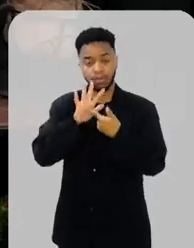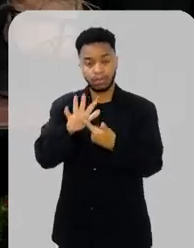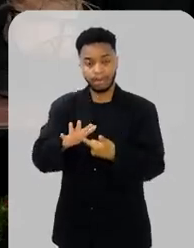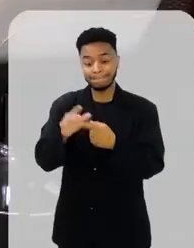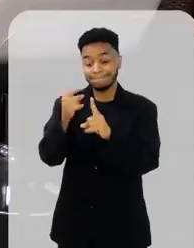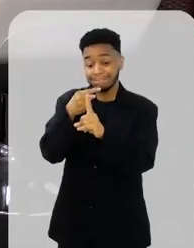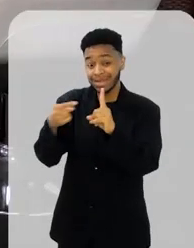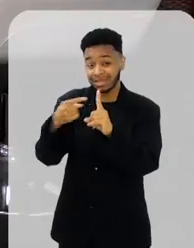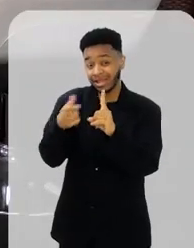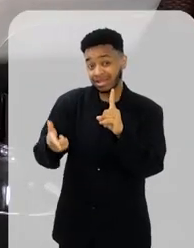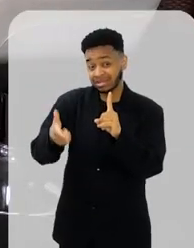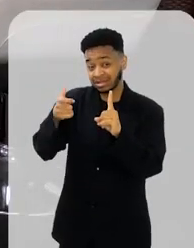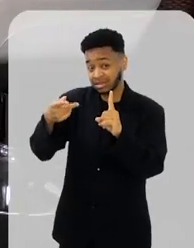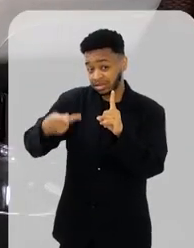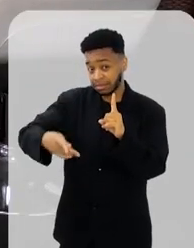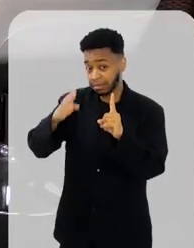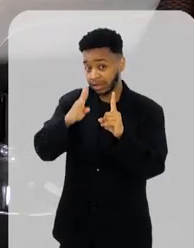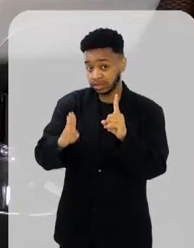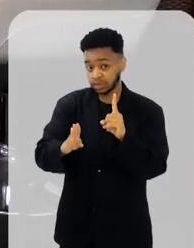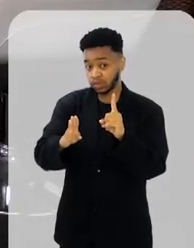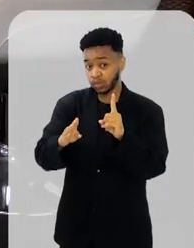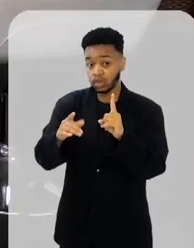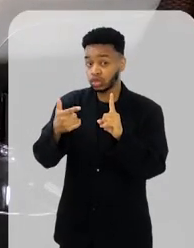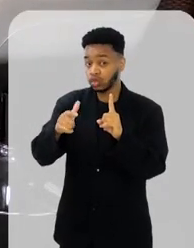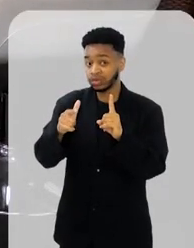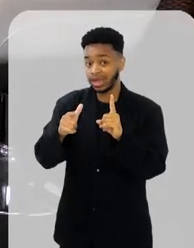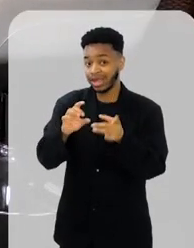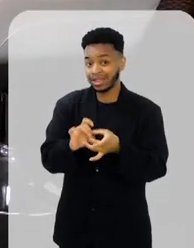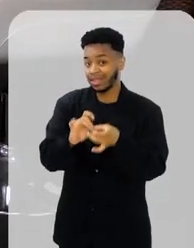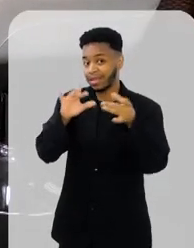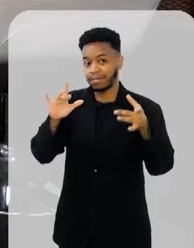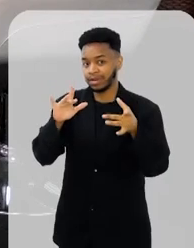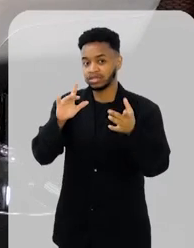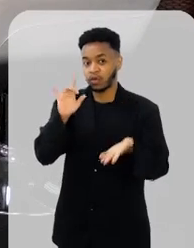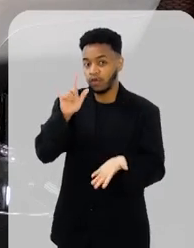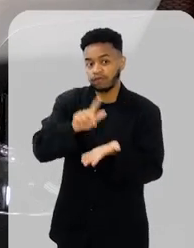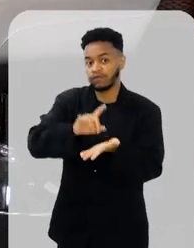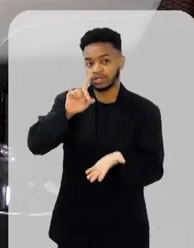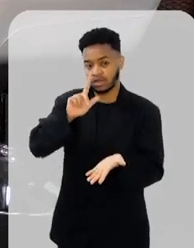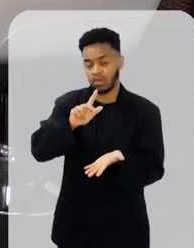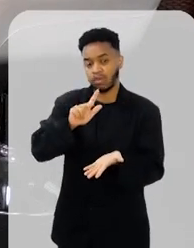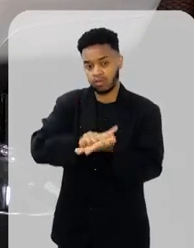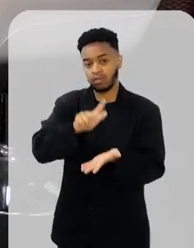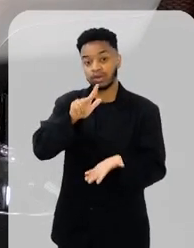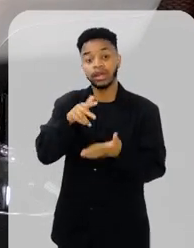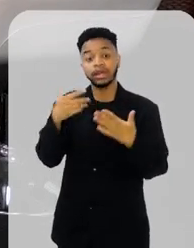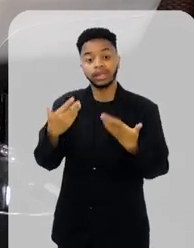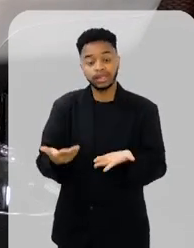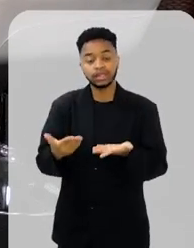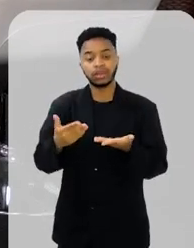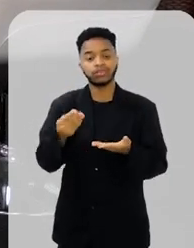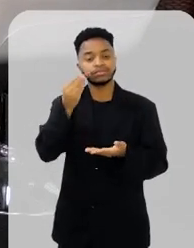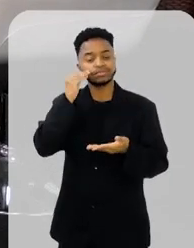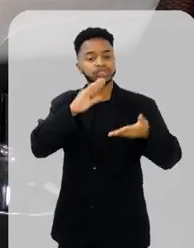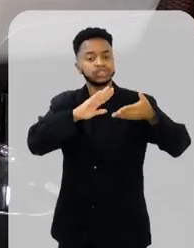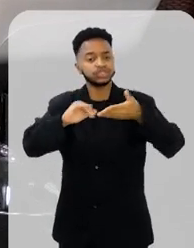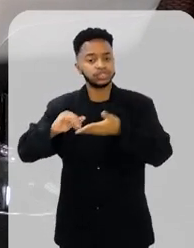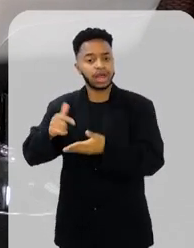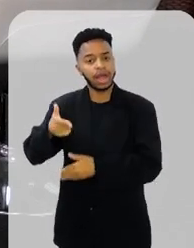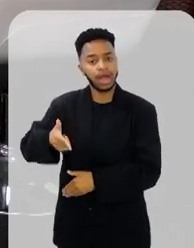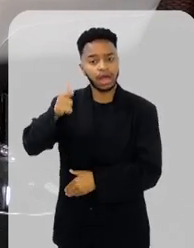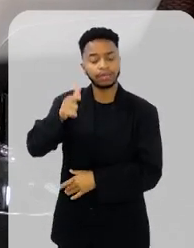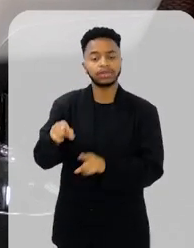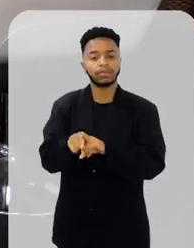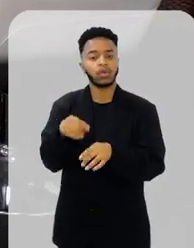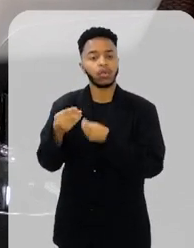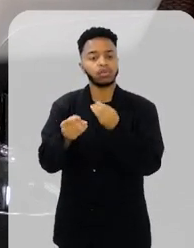das armas que circulam no Brasil são armas ilegais. Então, essa data do desarmamento, o arcabouço